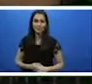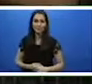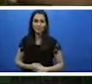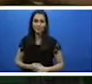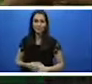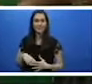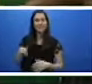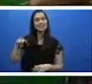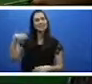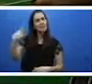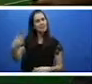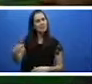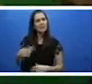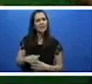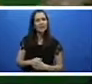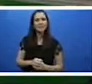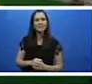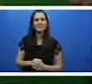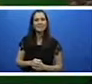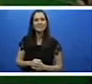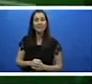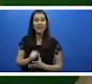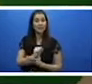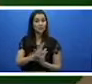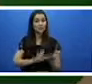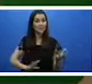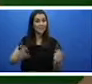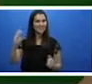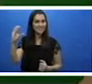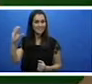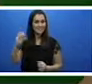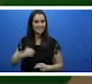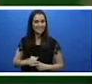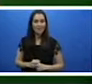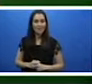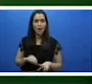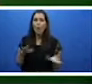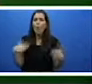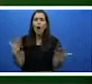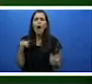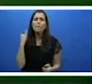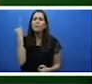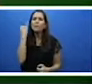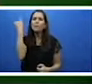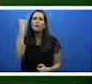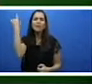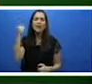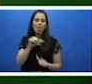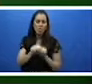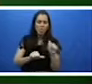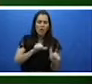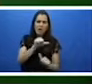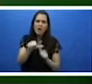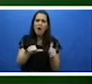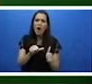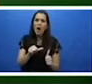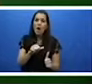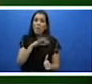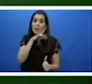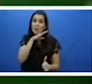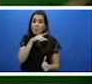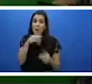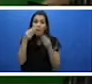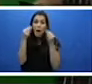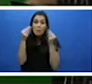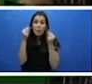Depois, a letrinha C. Qual é a importância dessa transformação para o animal? A